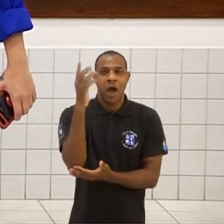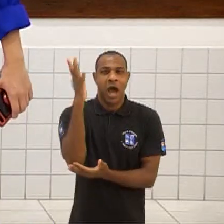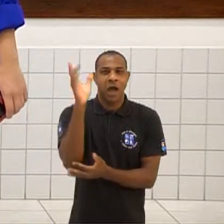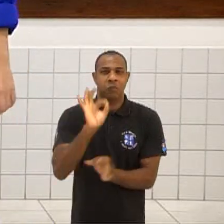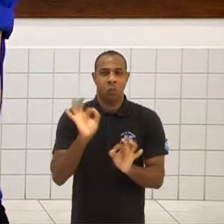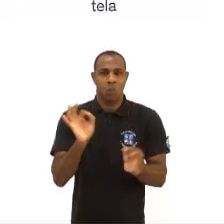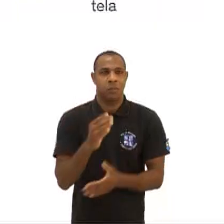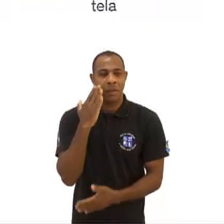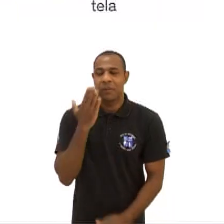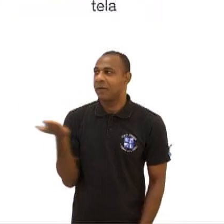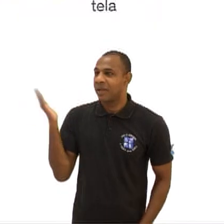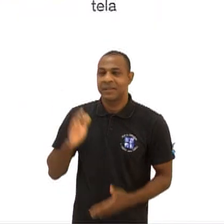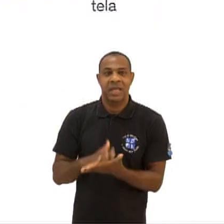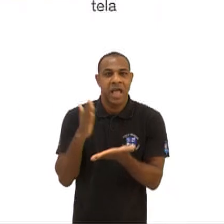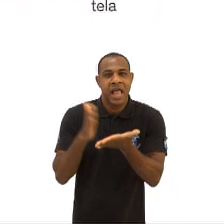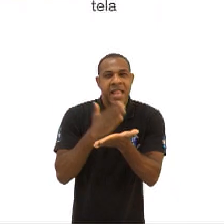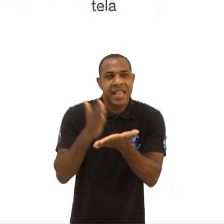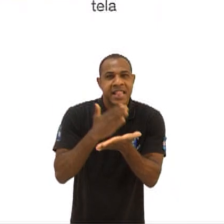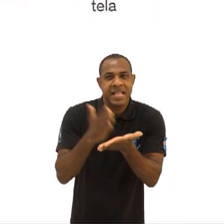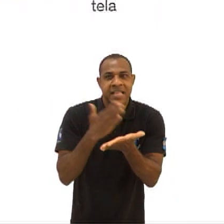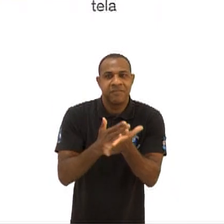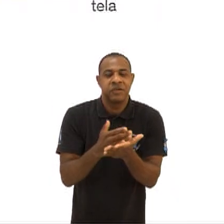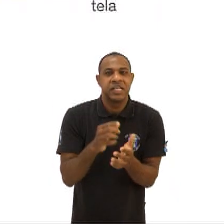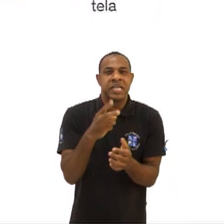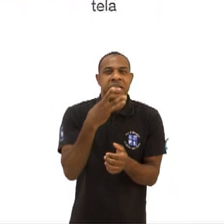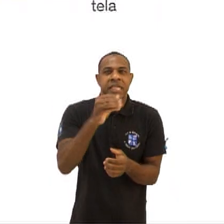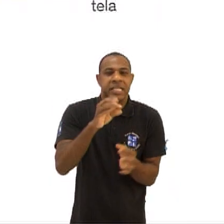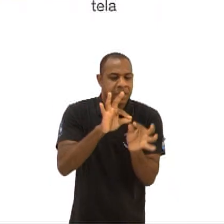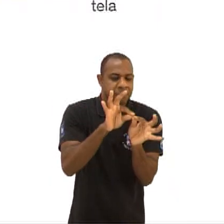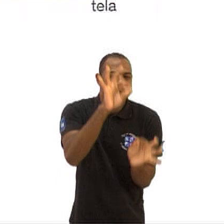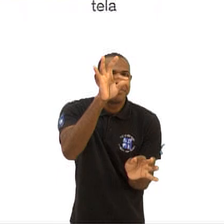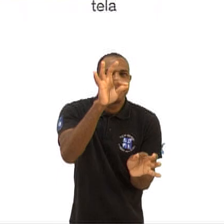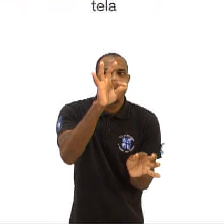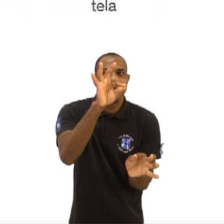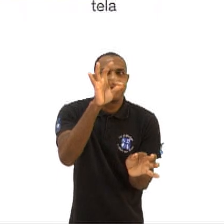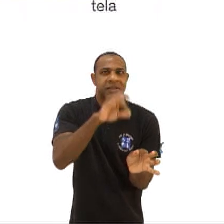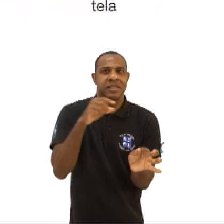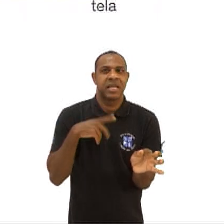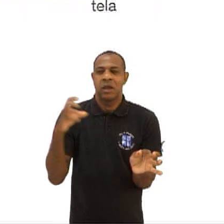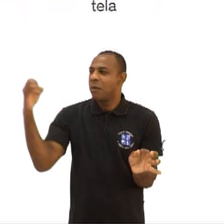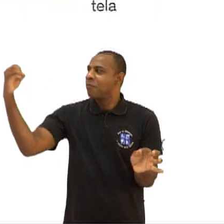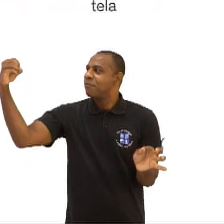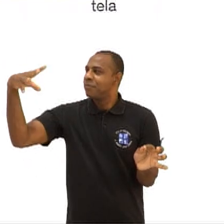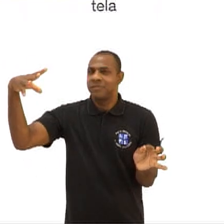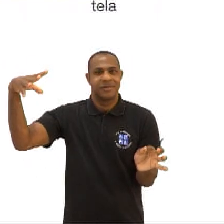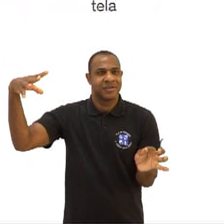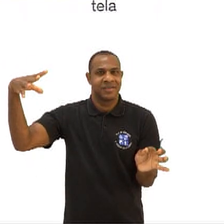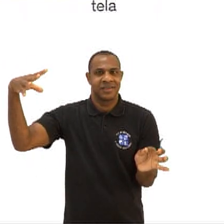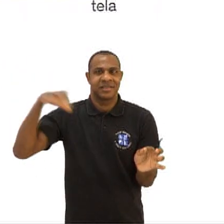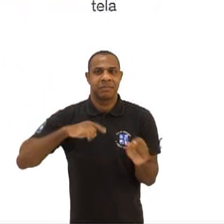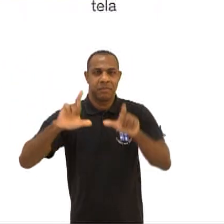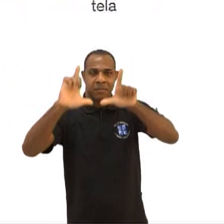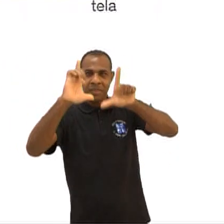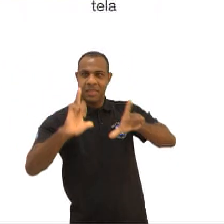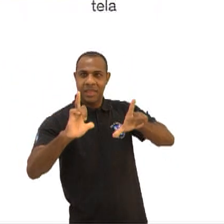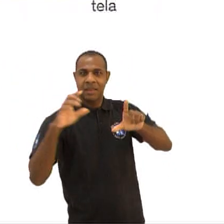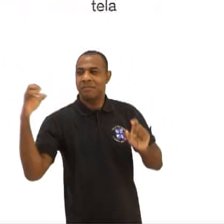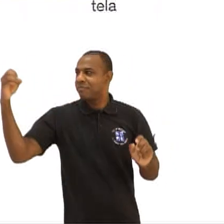Nós temos aqui um livro de 30 centímetros de altura, é colocado entre uma lâmpada e uma tela, conforme o